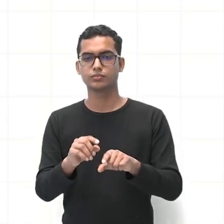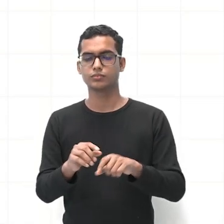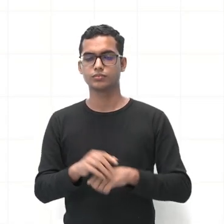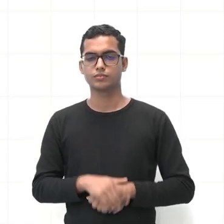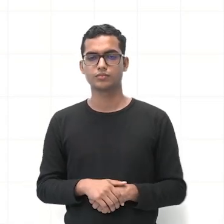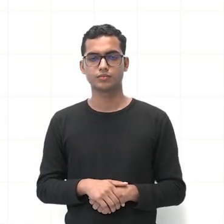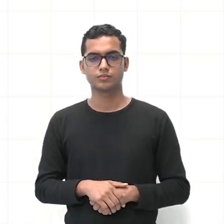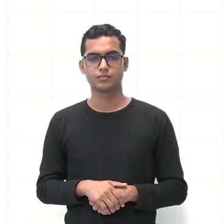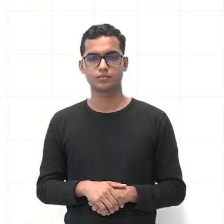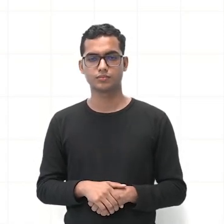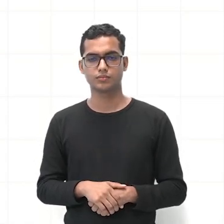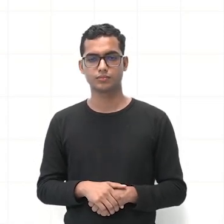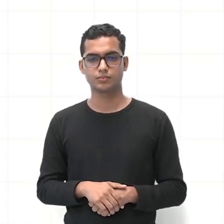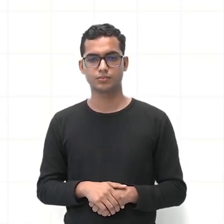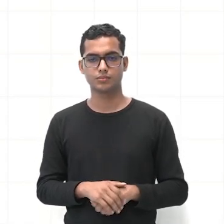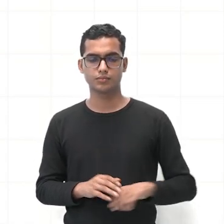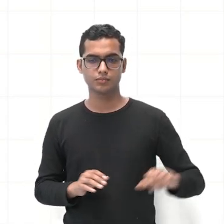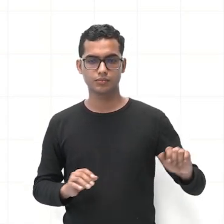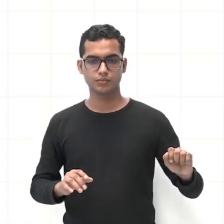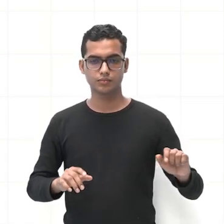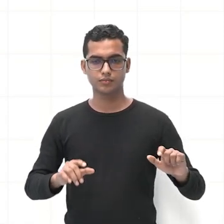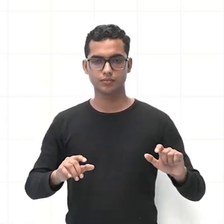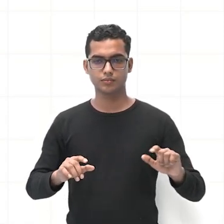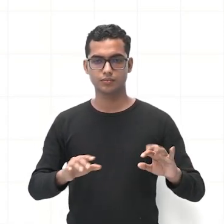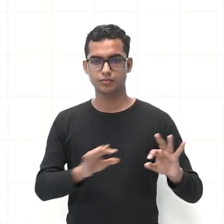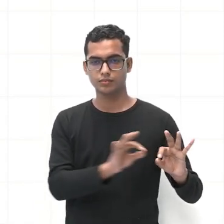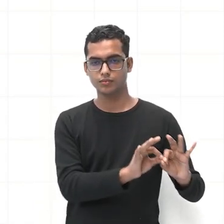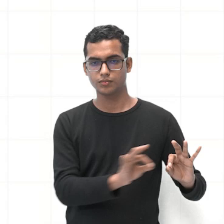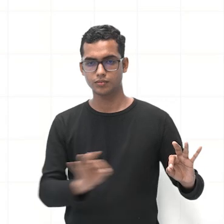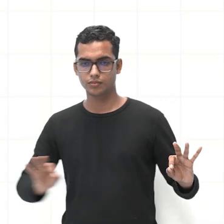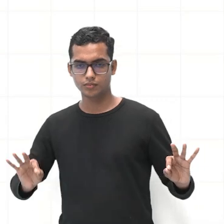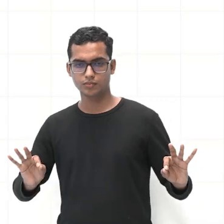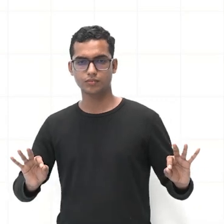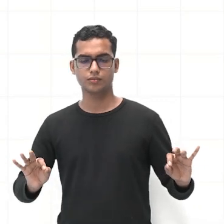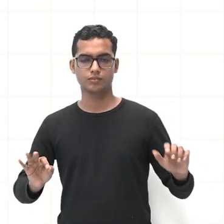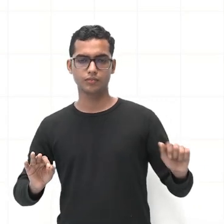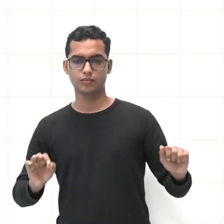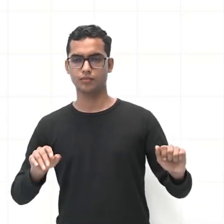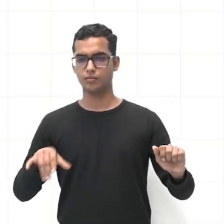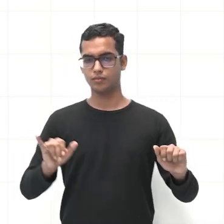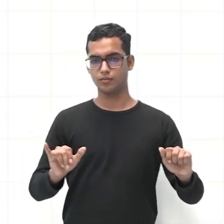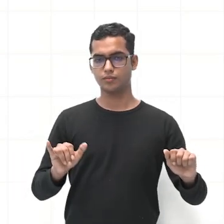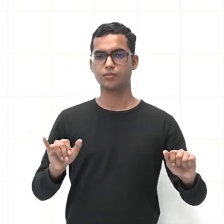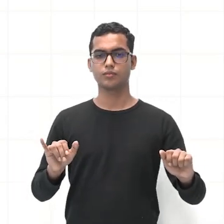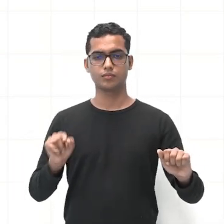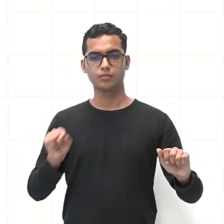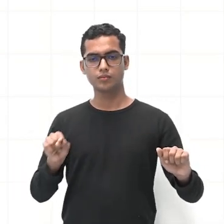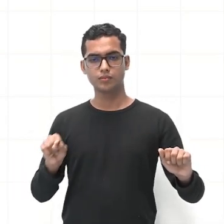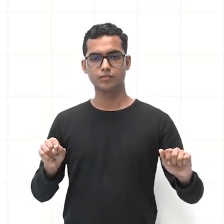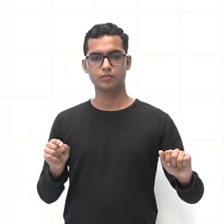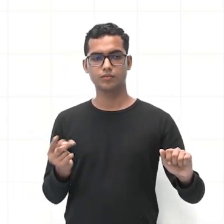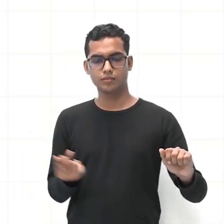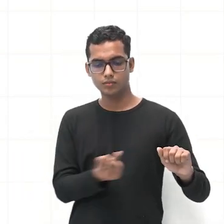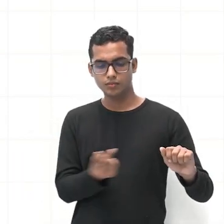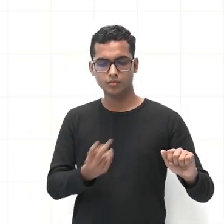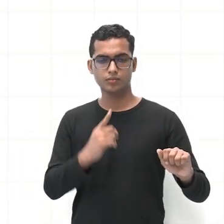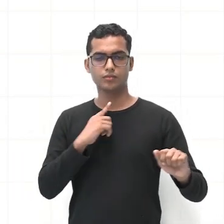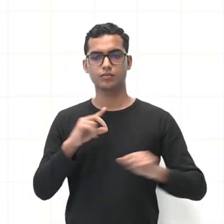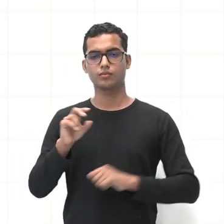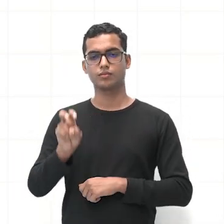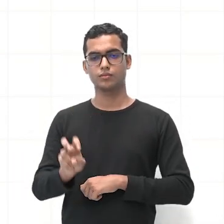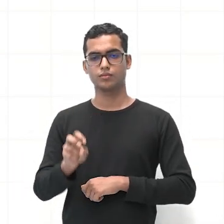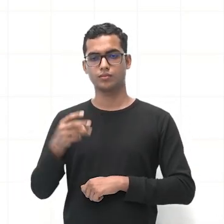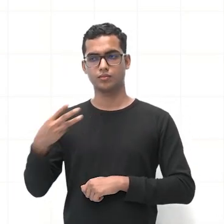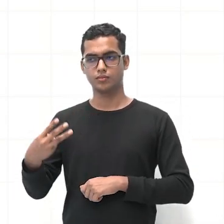eles têm a mesma medida, ó, 53 graus. Então, né, se nós observarmos aqui as medidas